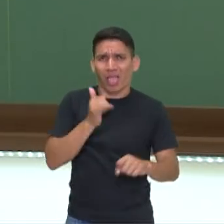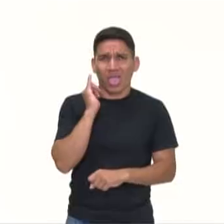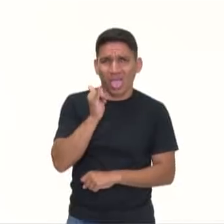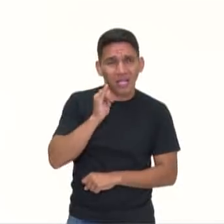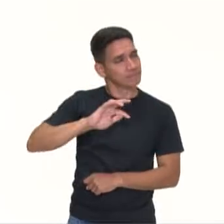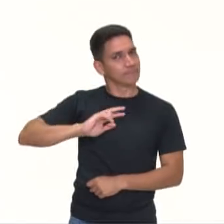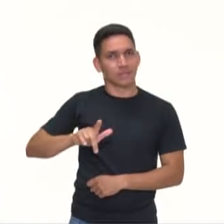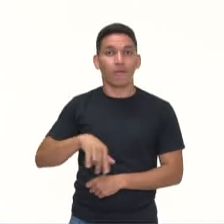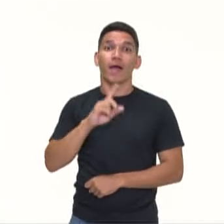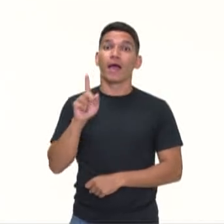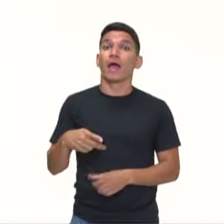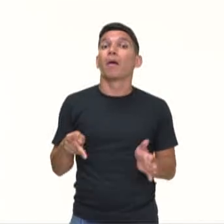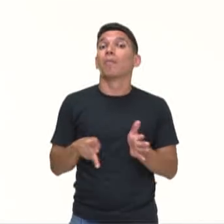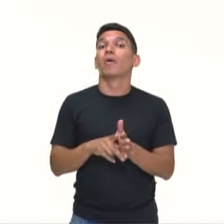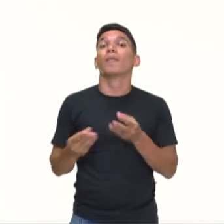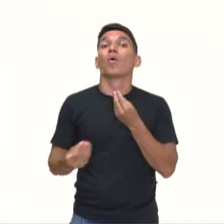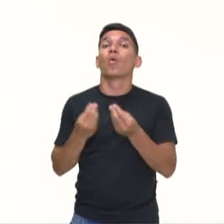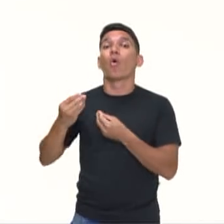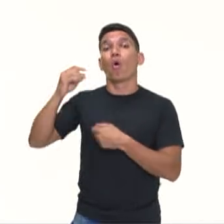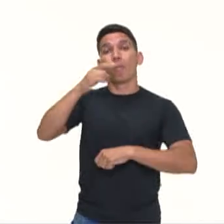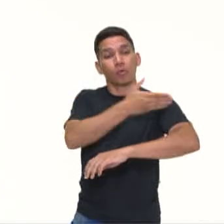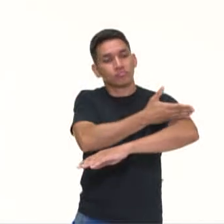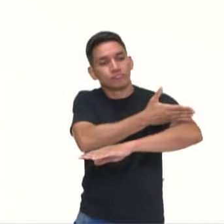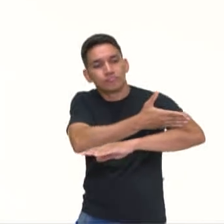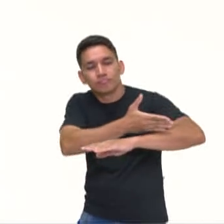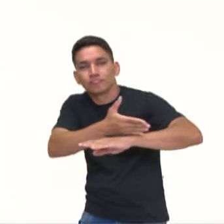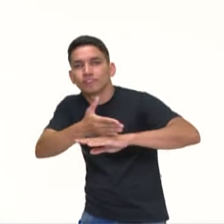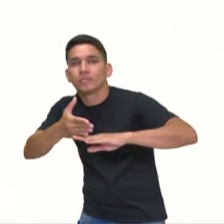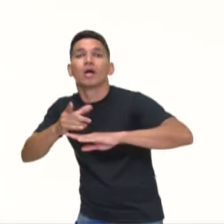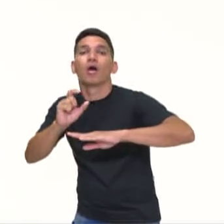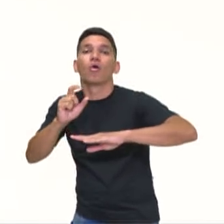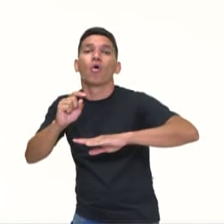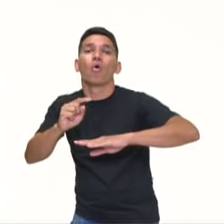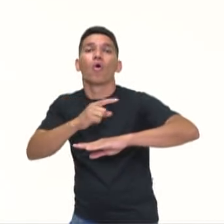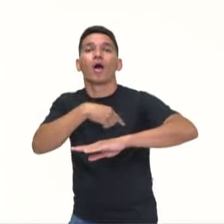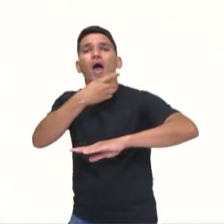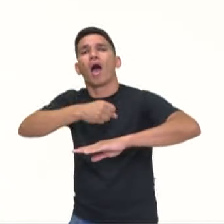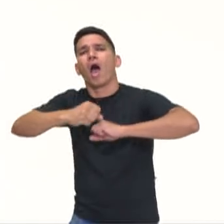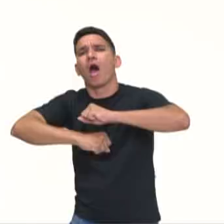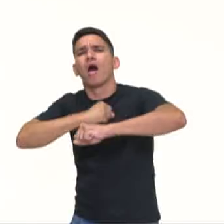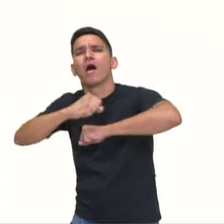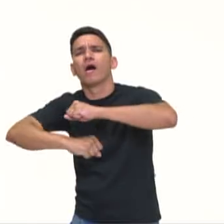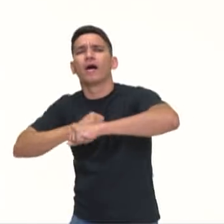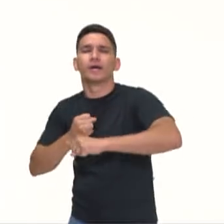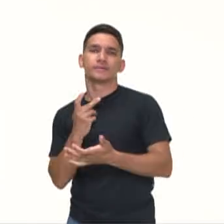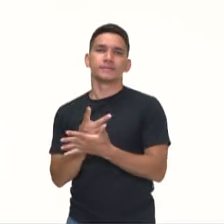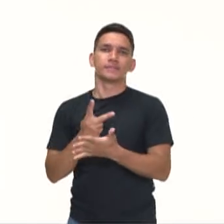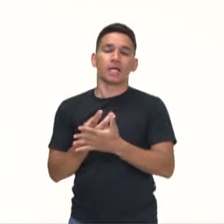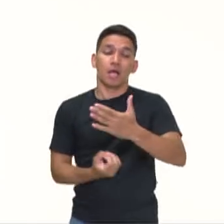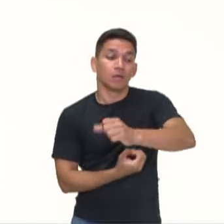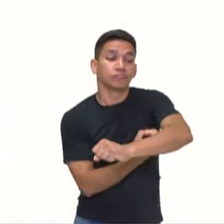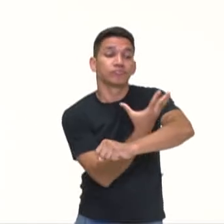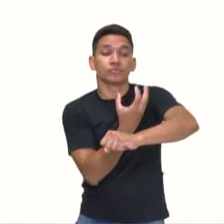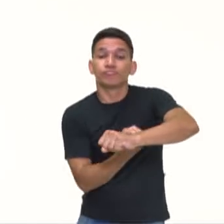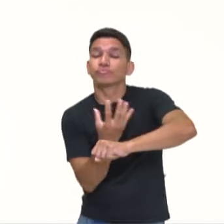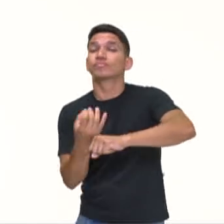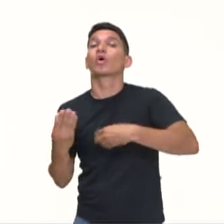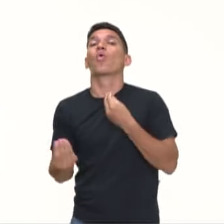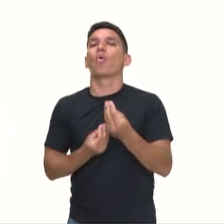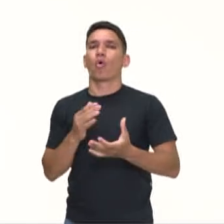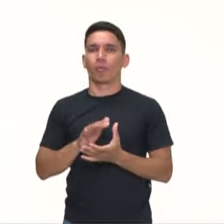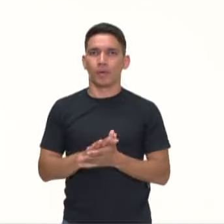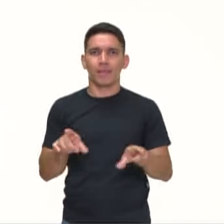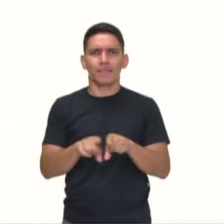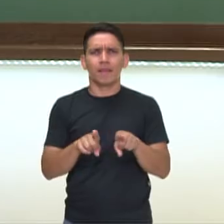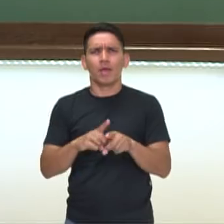narrativa sobre o tempo onde tudo foi criado e sempre é objeto de crença. Por exemplo, como eu disse, Gênese, cosmovisão indígena